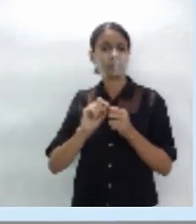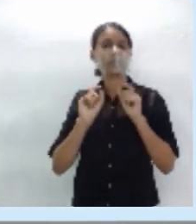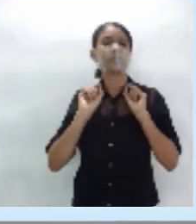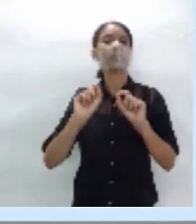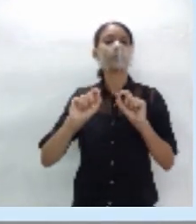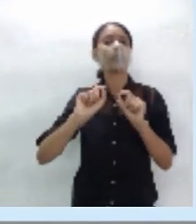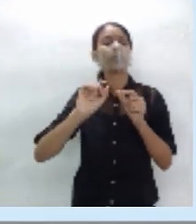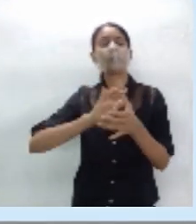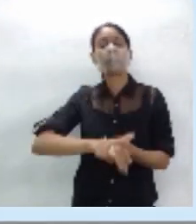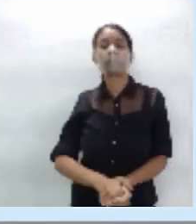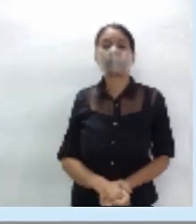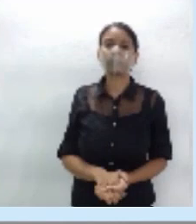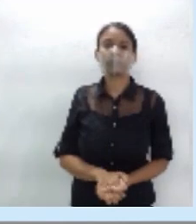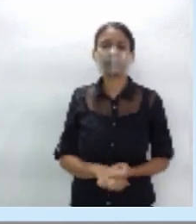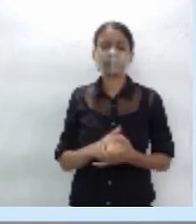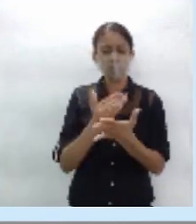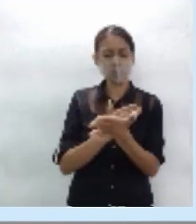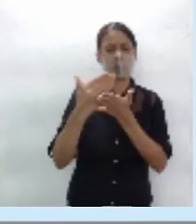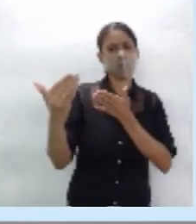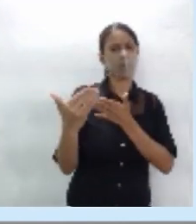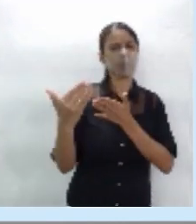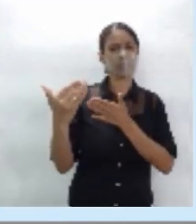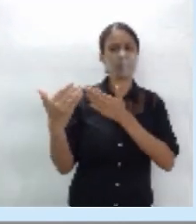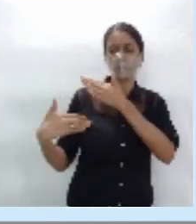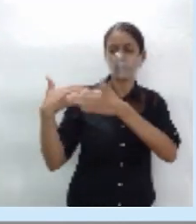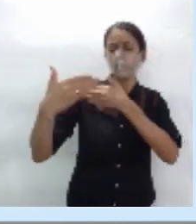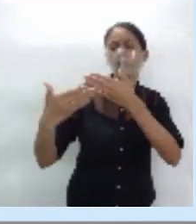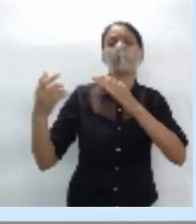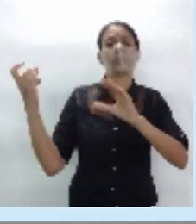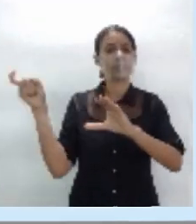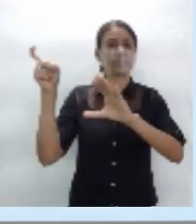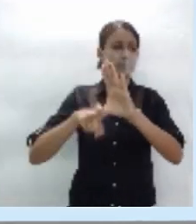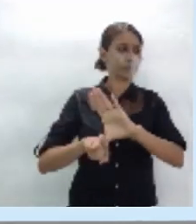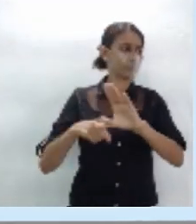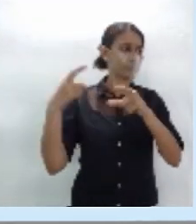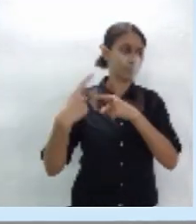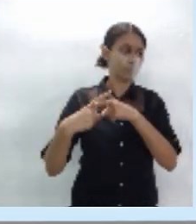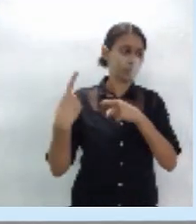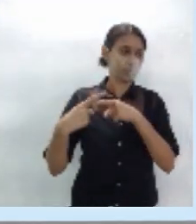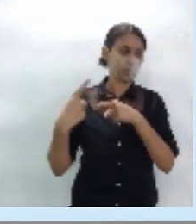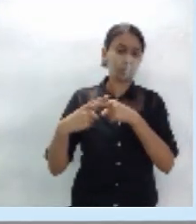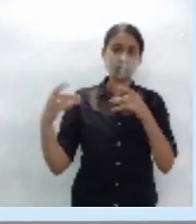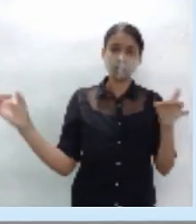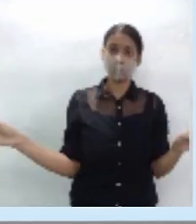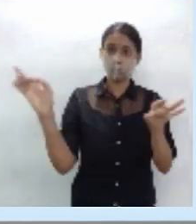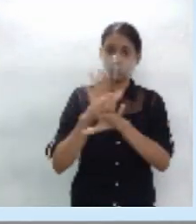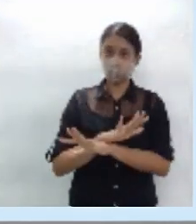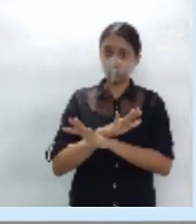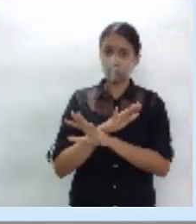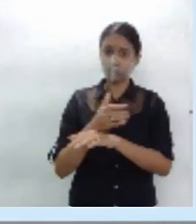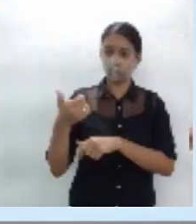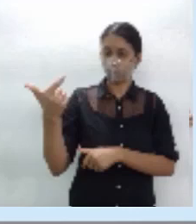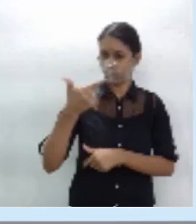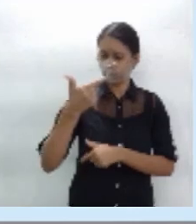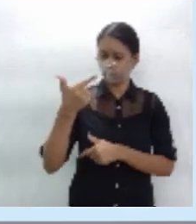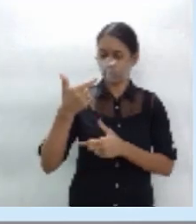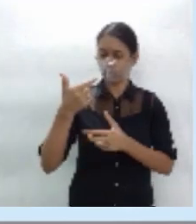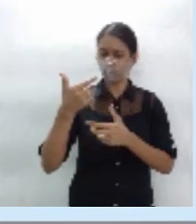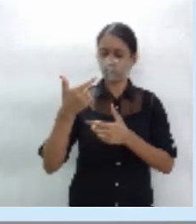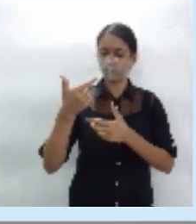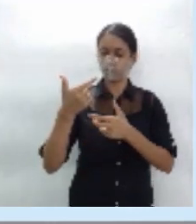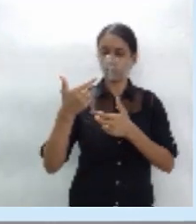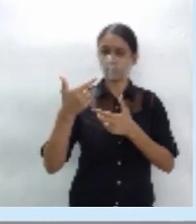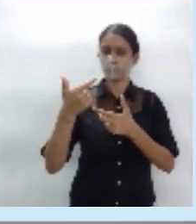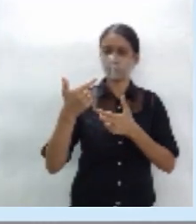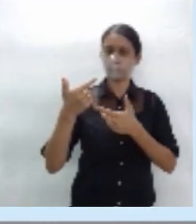a simplesmente começar seu processo de independência. Por quê? Quando acaba a Segunda Guerra Mundial, eu quero que você